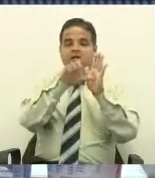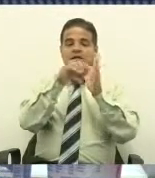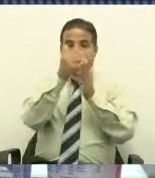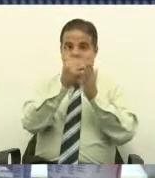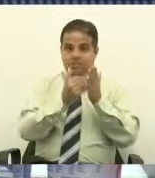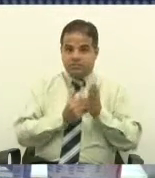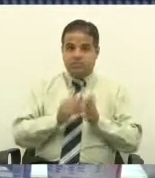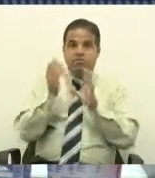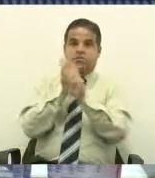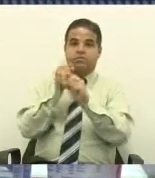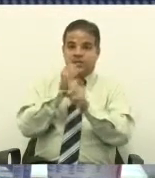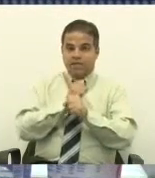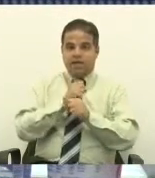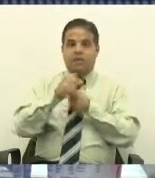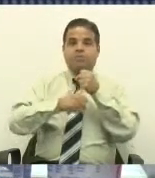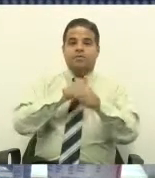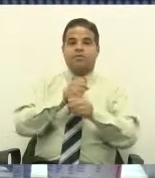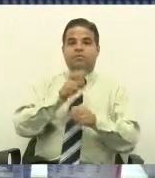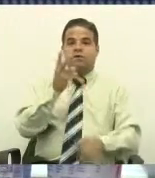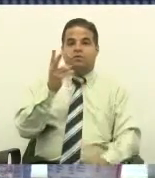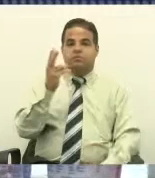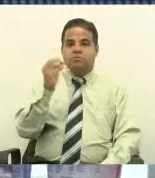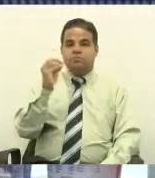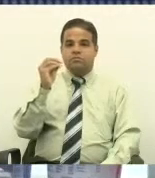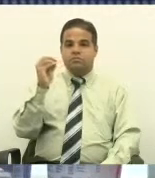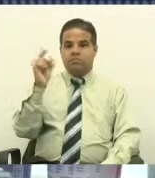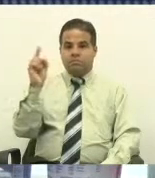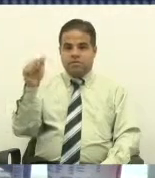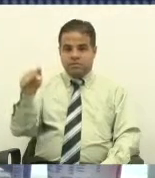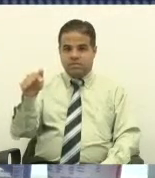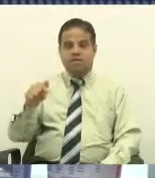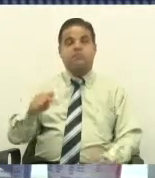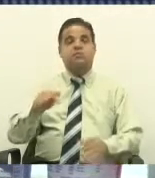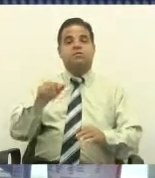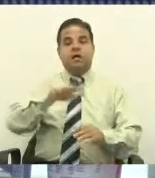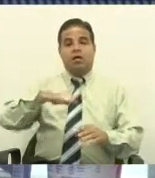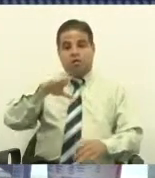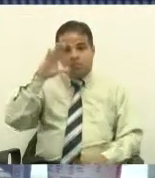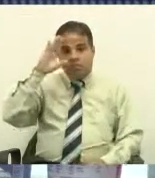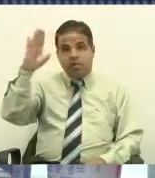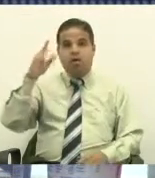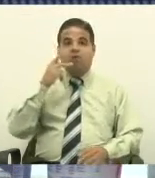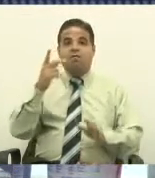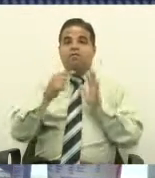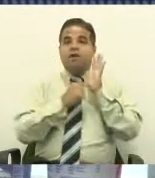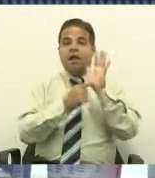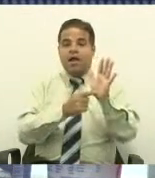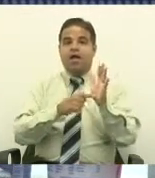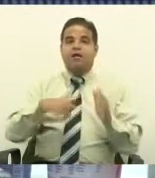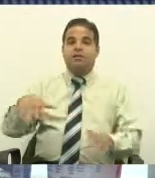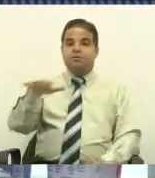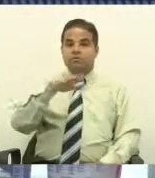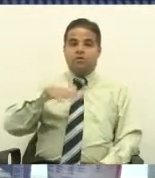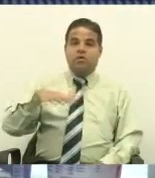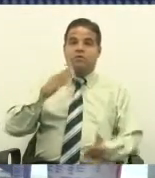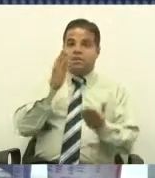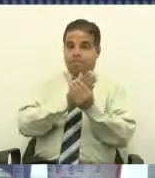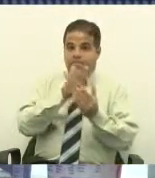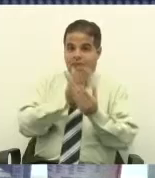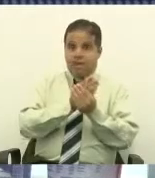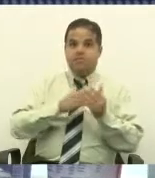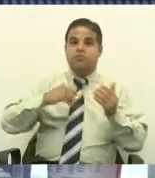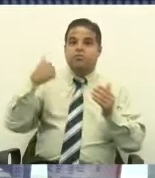Diretrizes Orçamentárias de 2017. A priori, vou falar um pouquinho da nossa pasta, dos